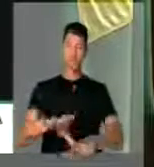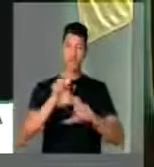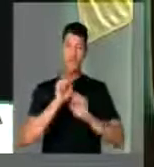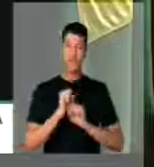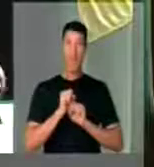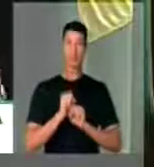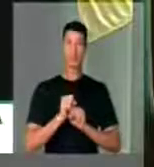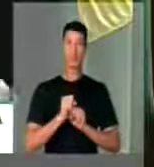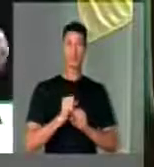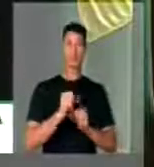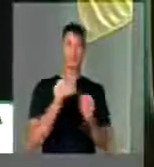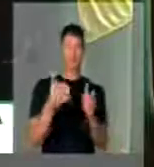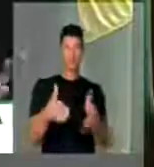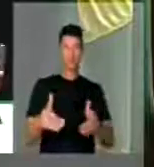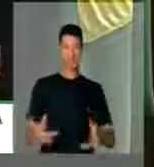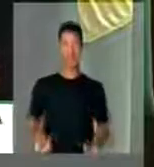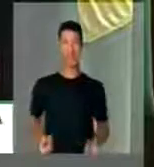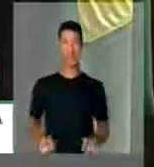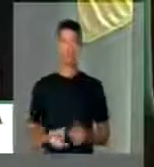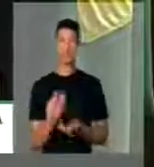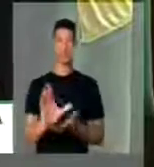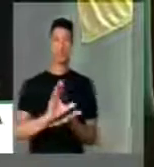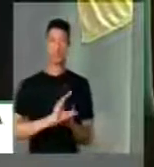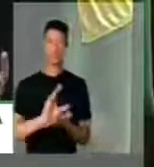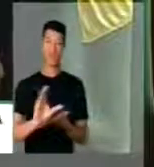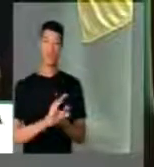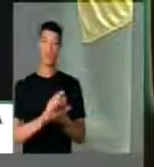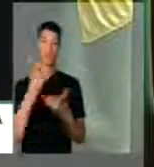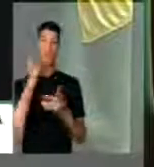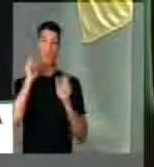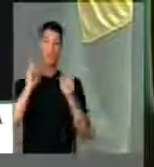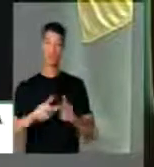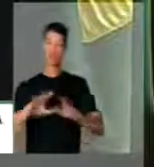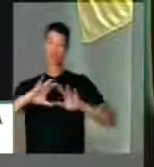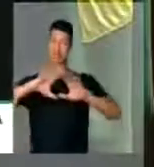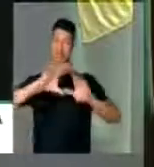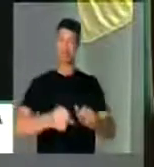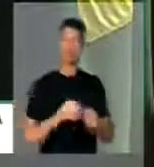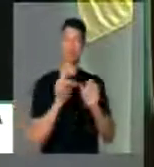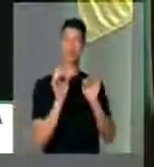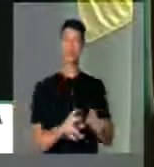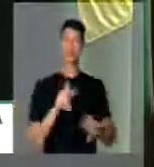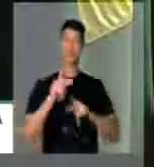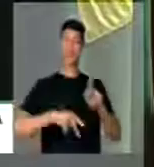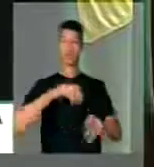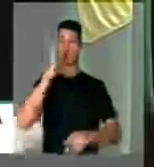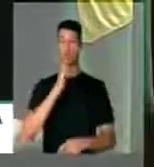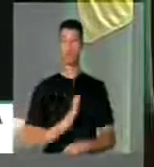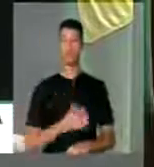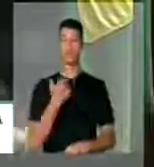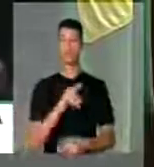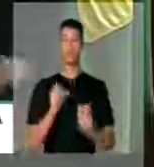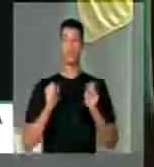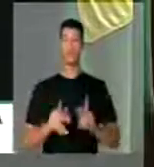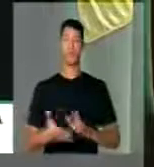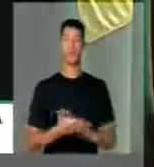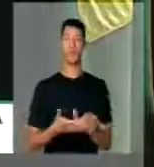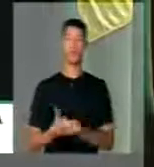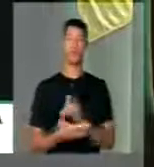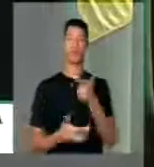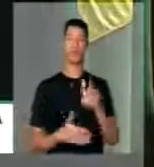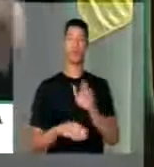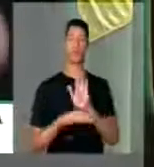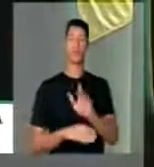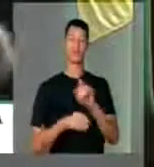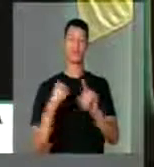pegar a fatia mais rentável desse mercado para poder abocanhar, deixando o povo brasileiro sem se aposentar e sem assistência